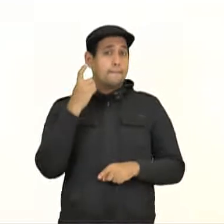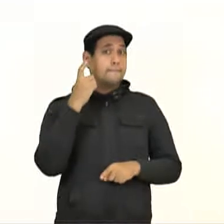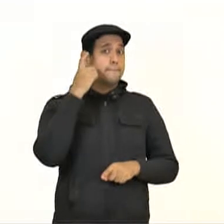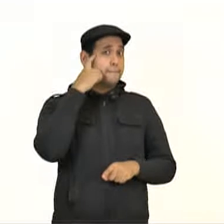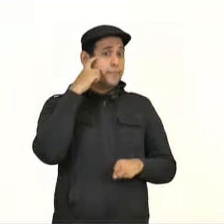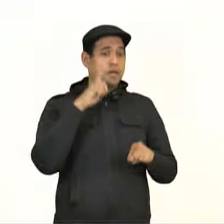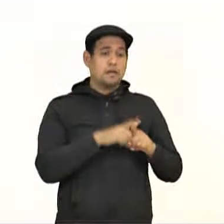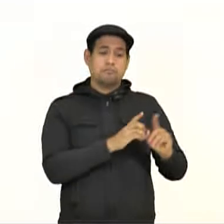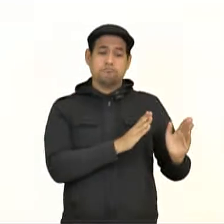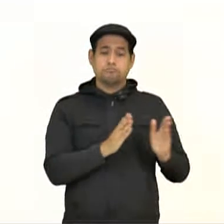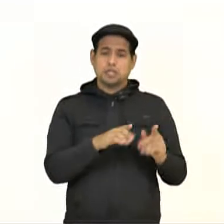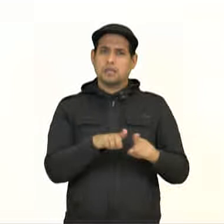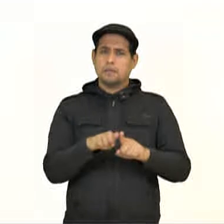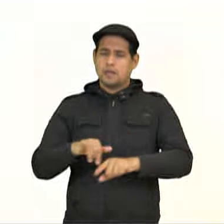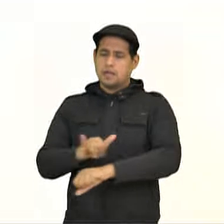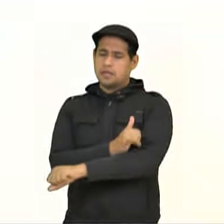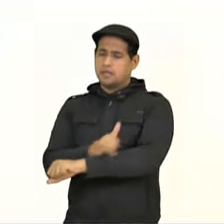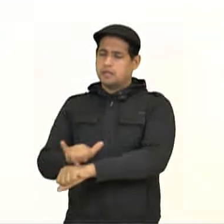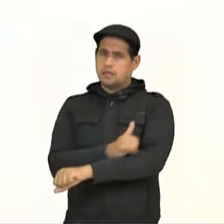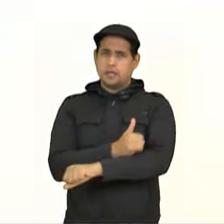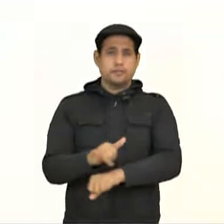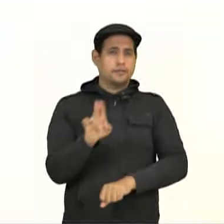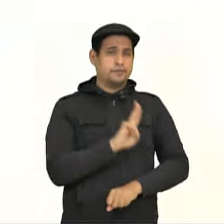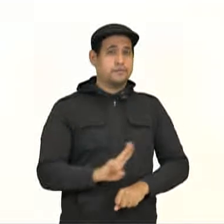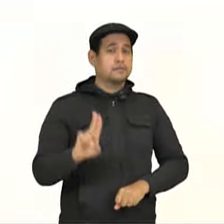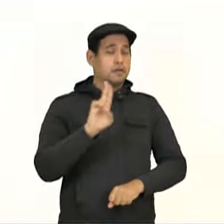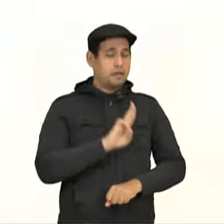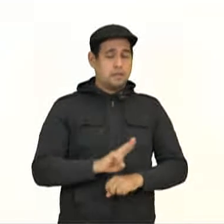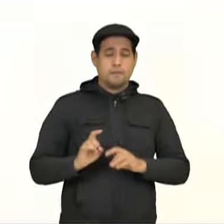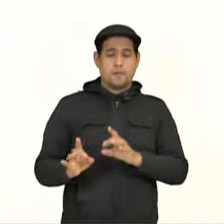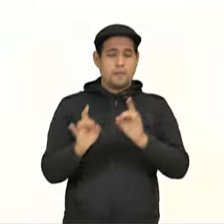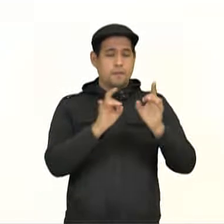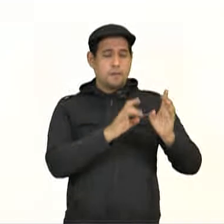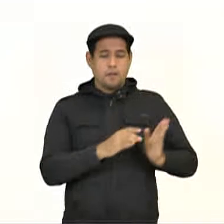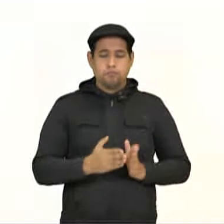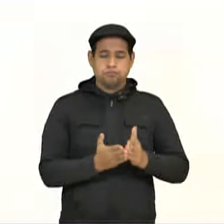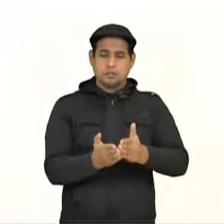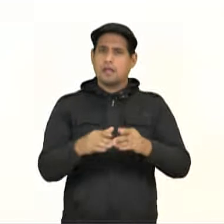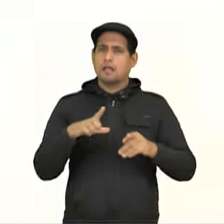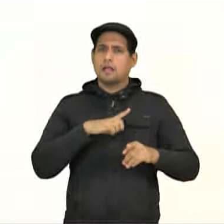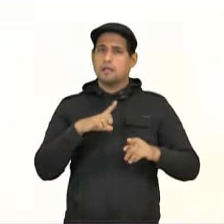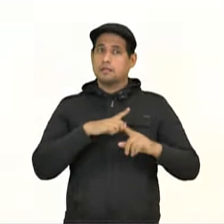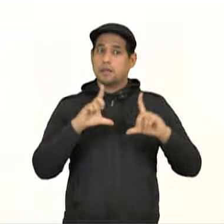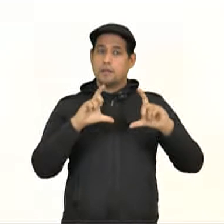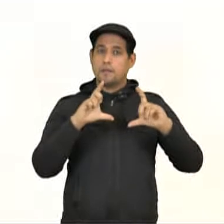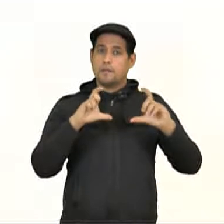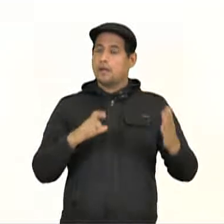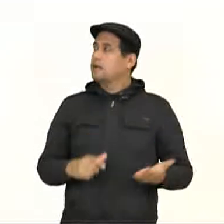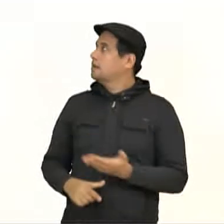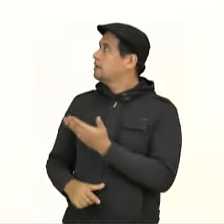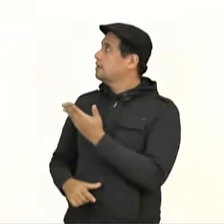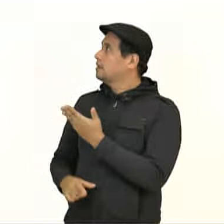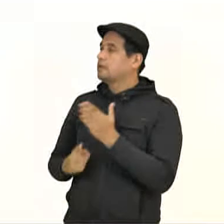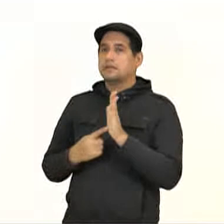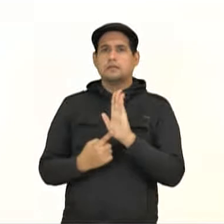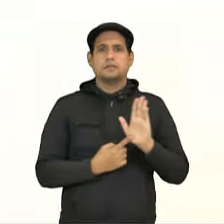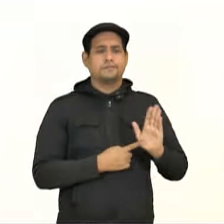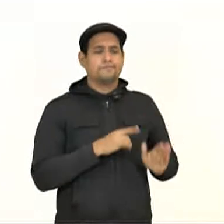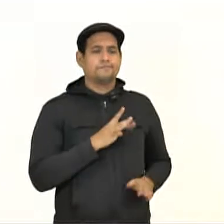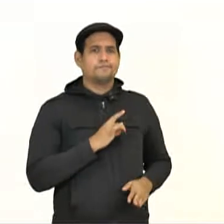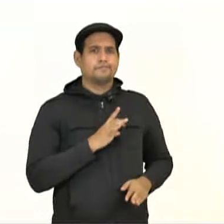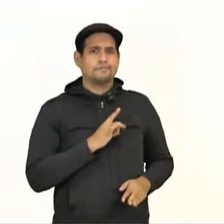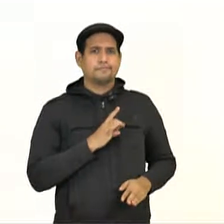do período e as estratégias utilizadas para o comércio marítimo. Veja, aqui nós temos uma imagem que mostra o medo que